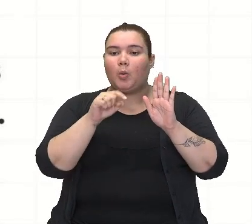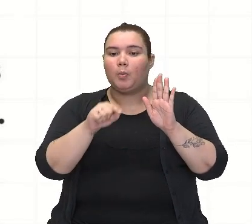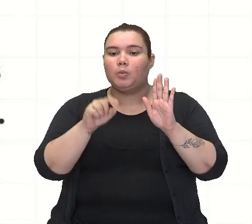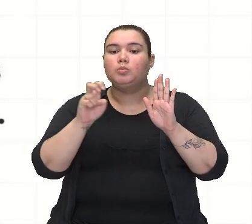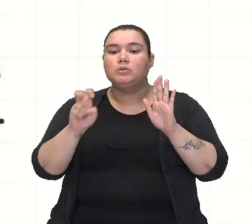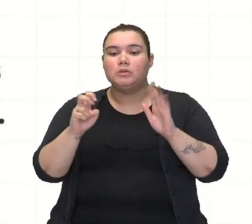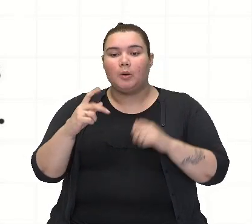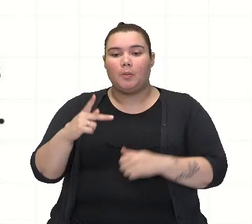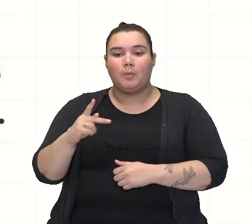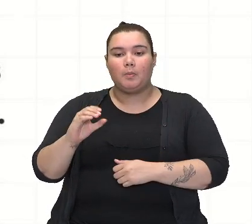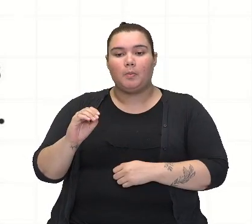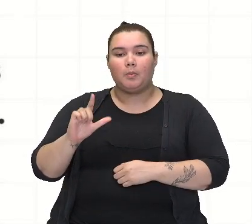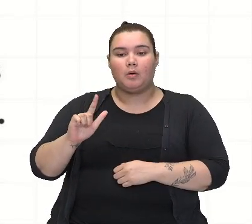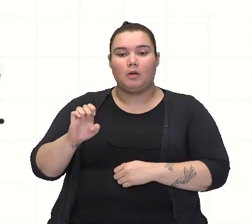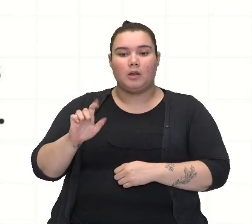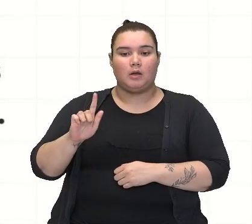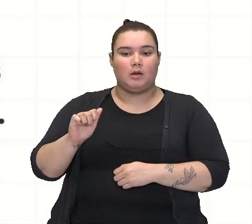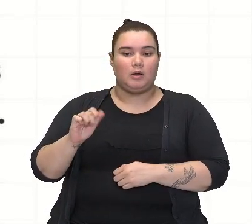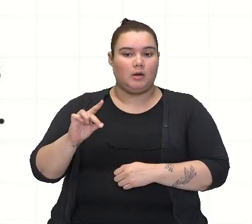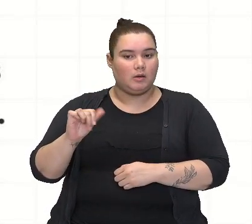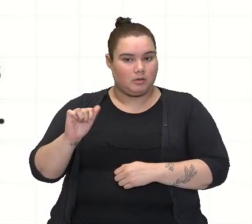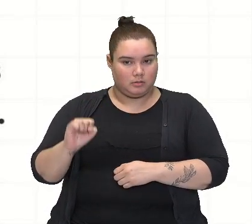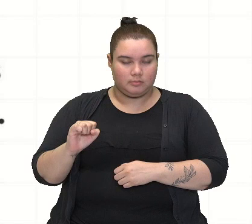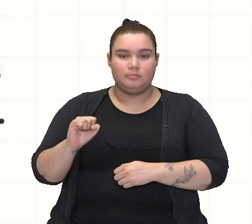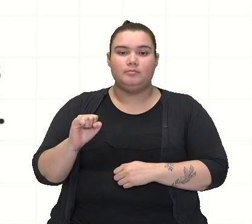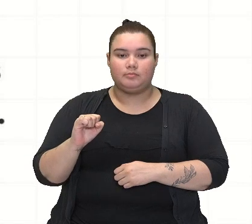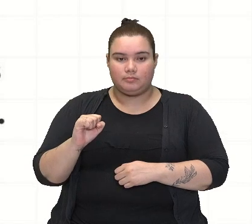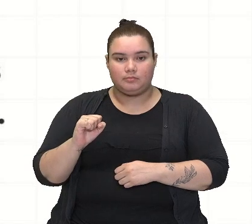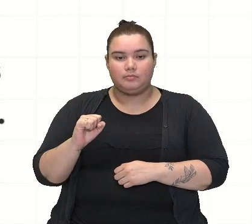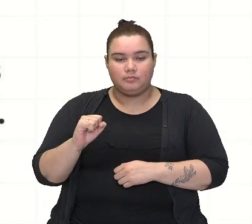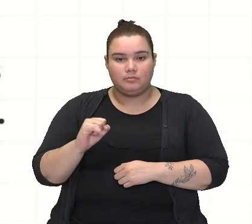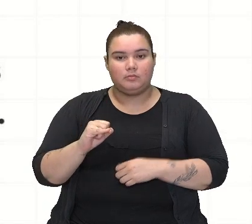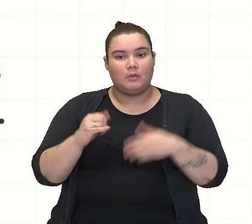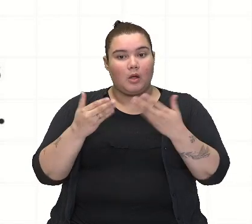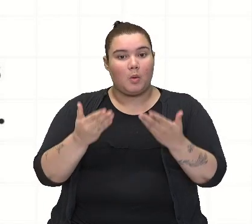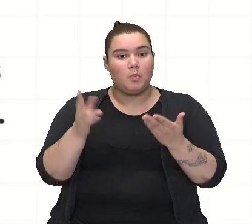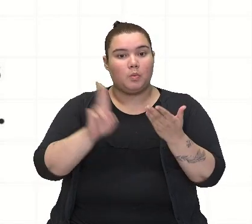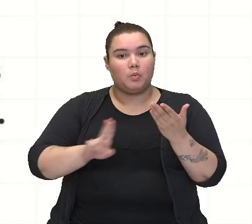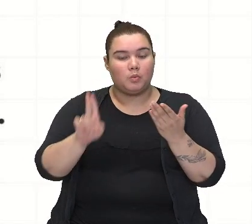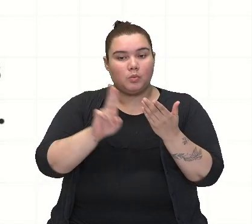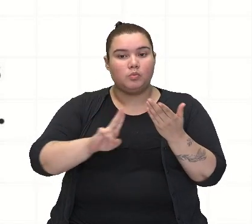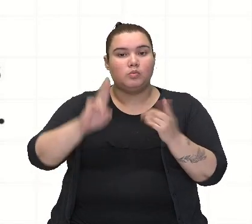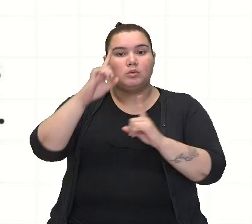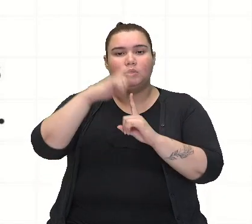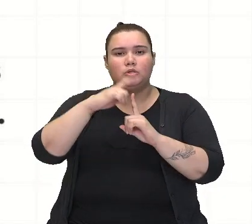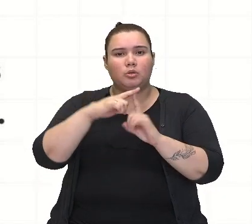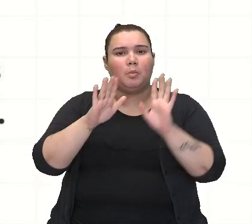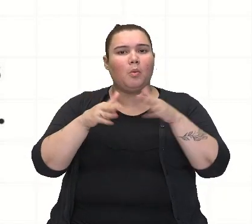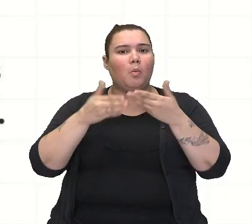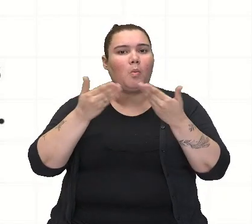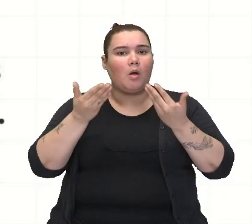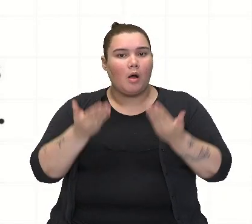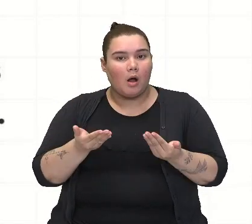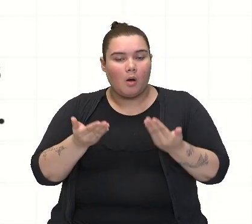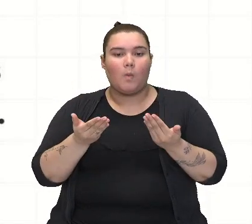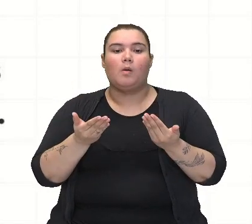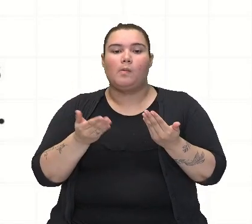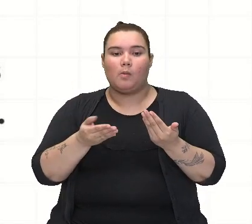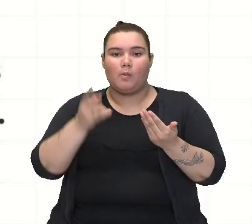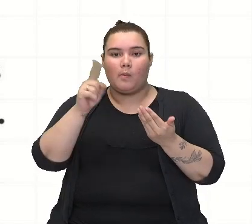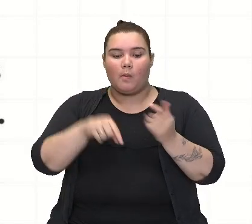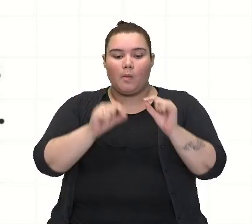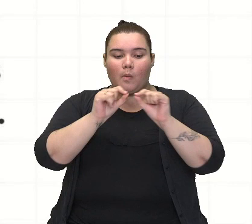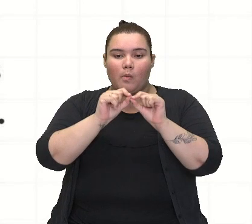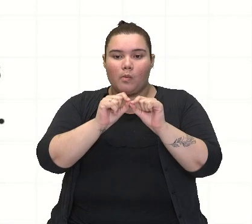5,5 polegadas e que a grandeza usada aqui, qual foi a grandeza? Olha, a grandeza que foi usada foi